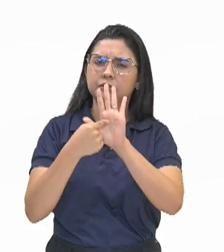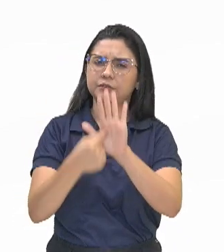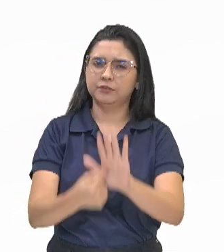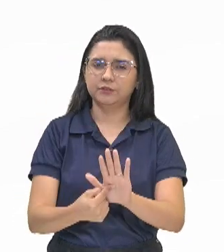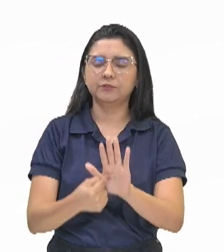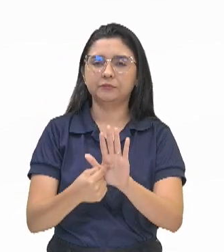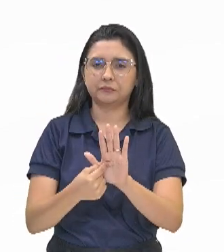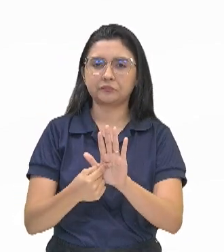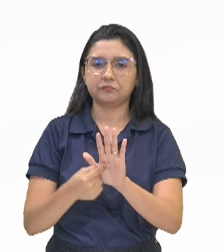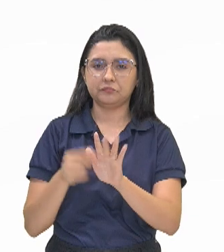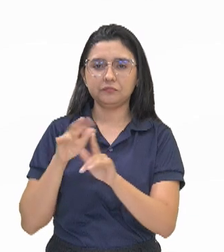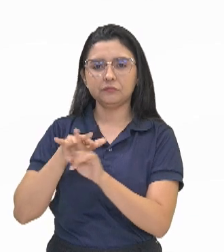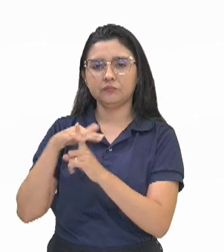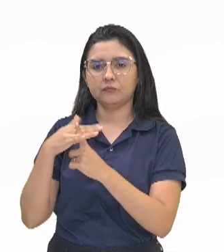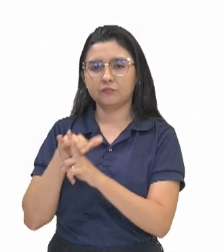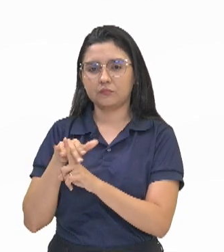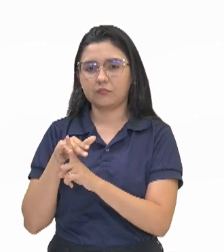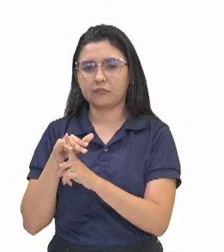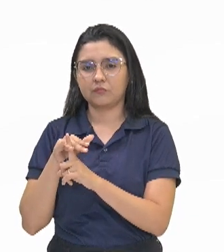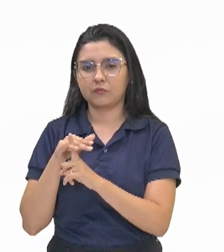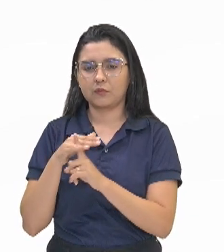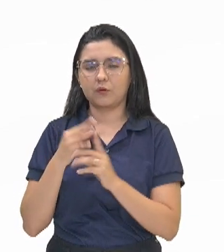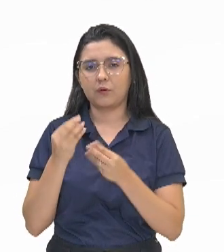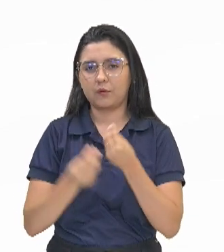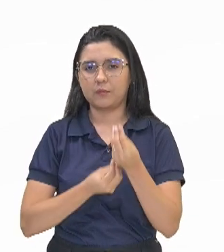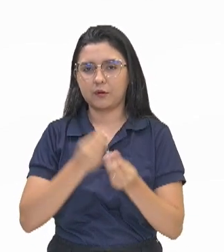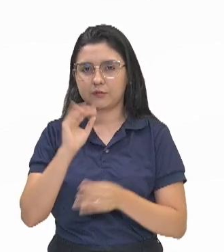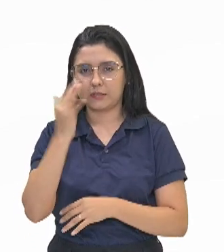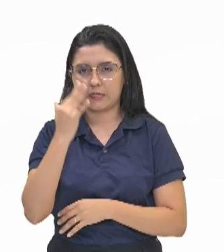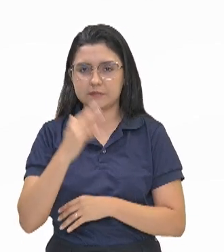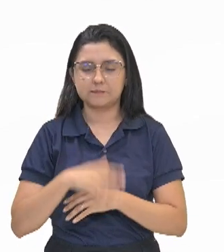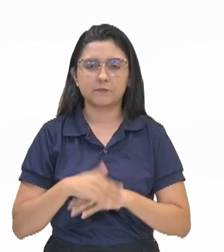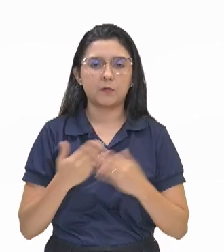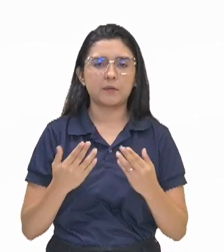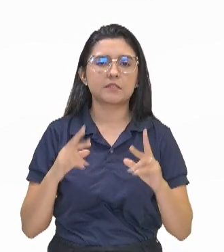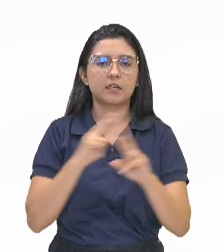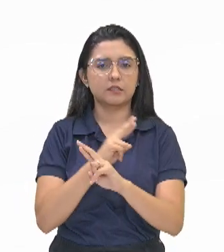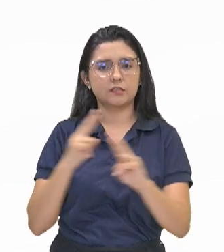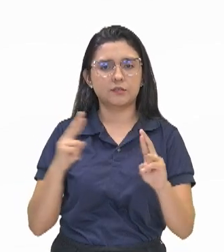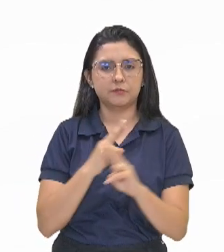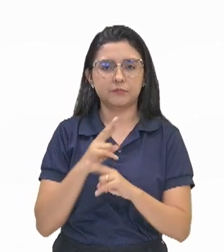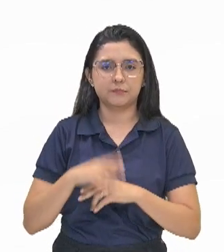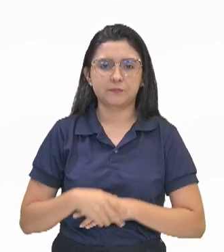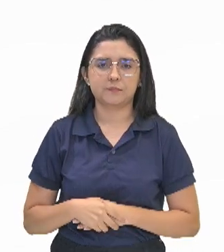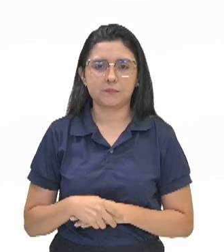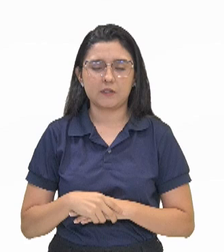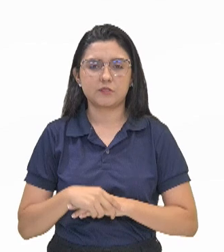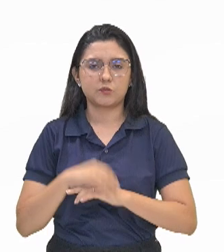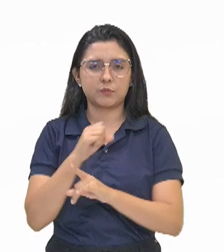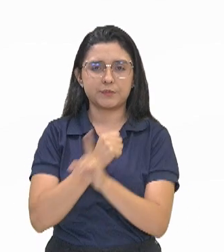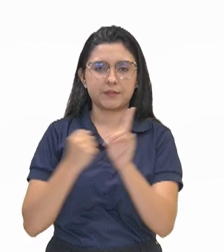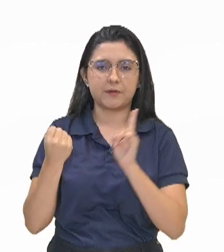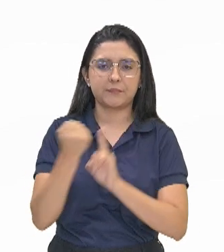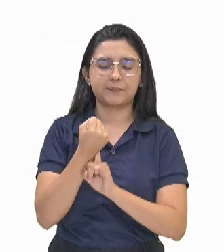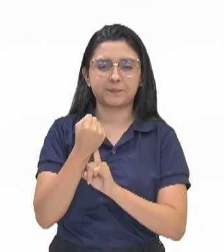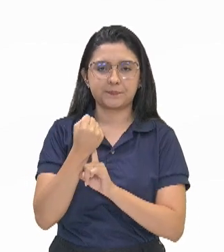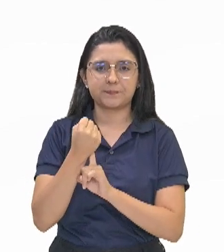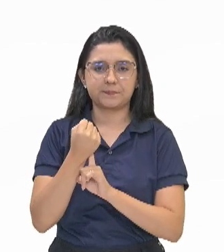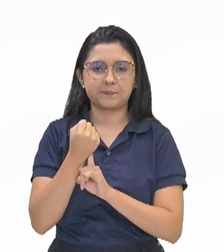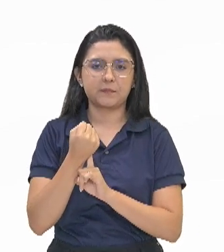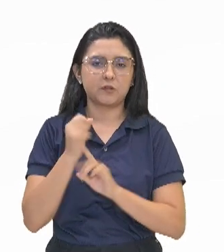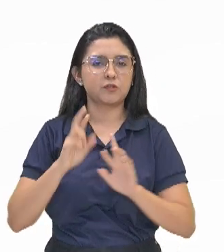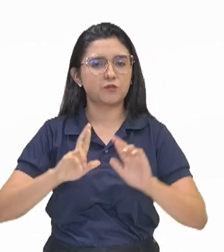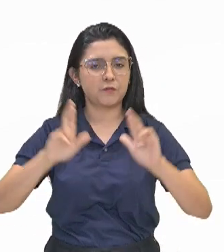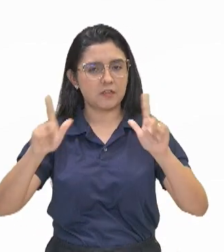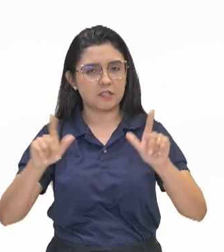na história, como é que se dá essa relação social através dos diferentes